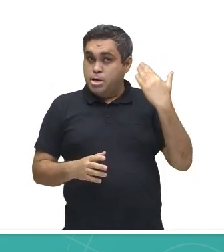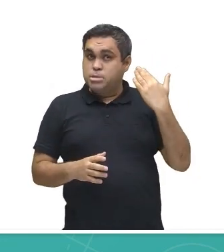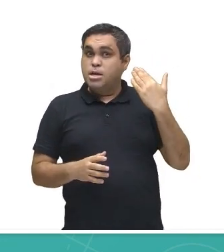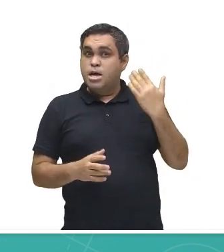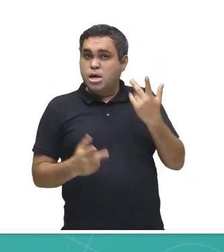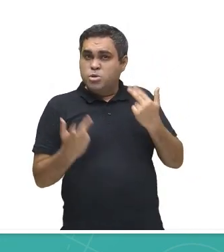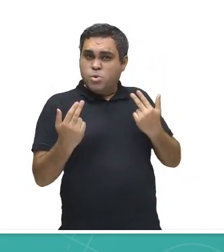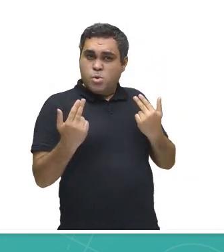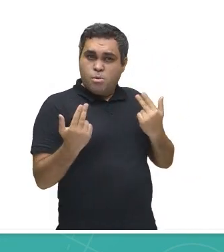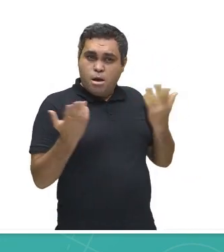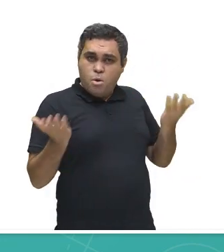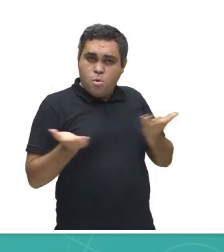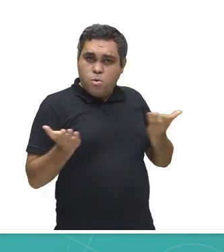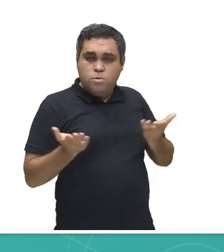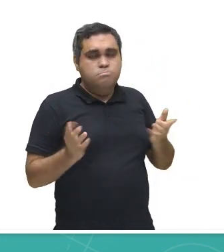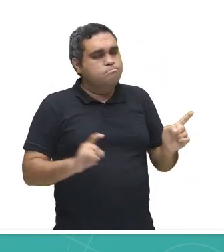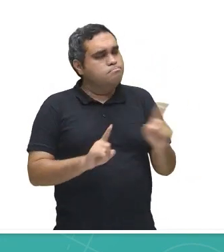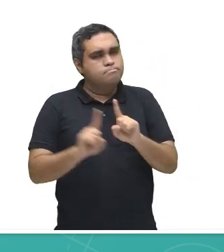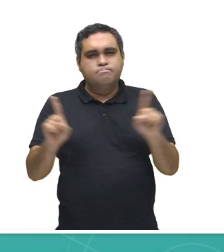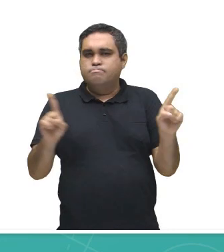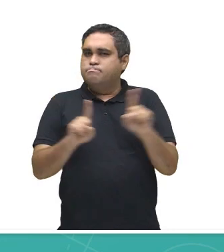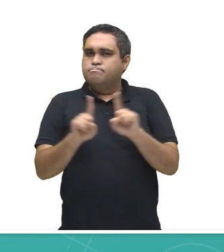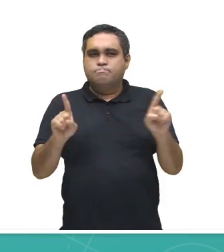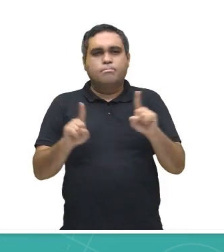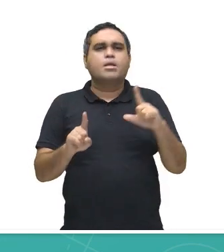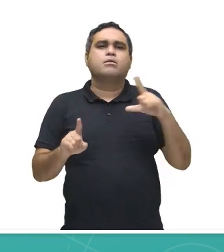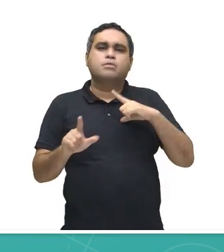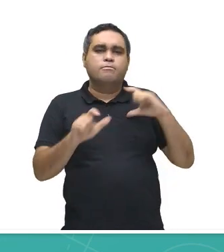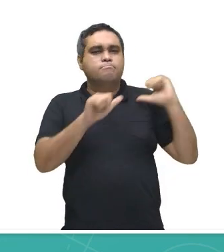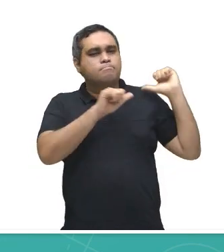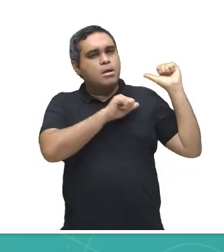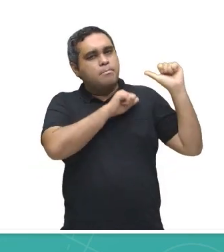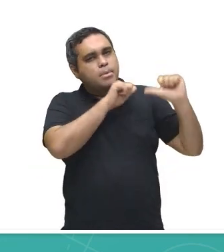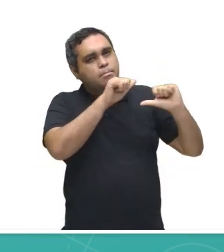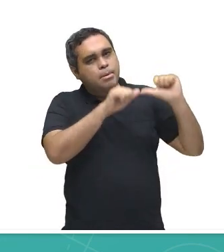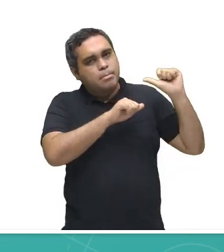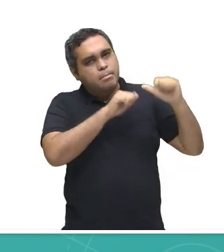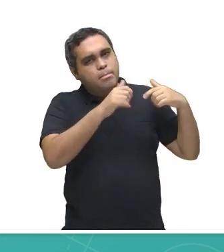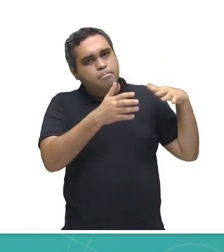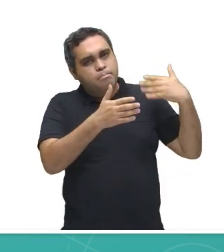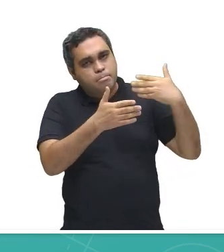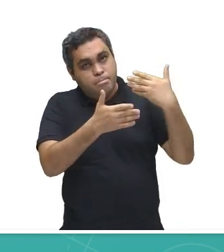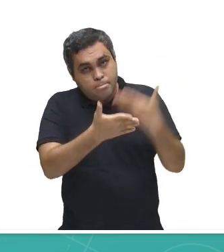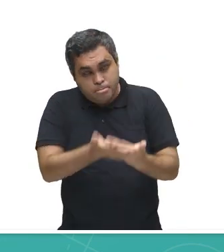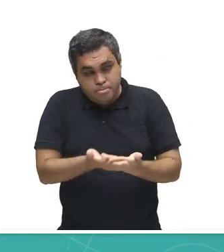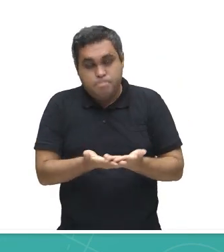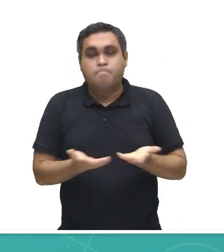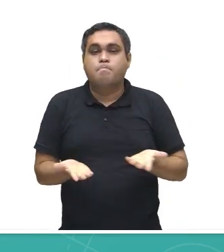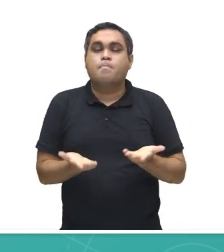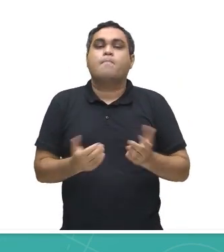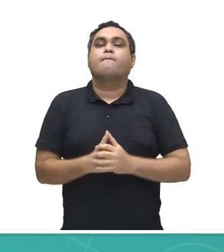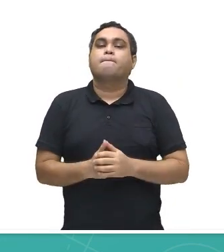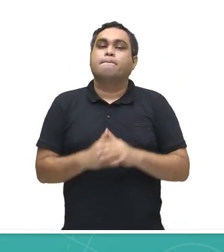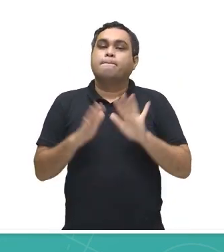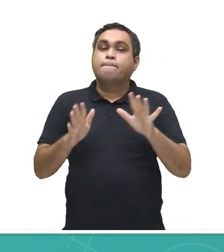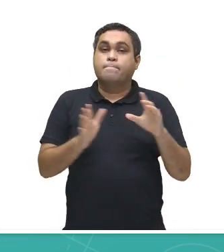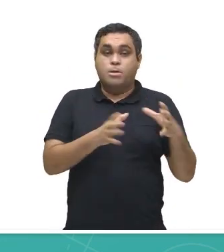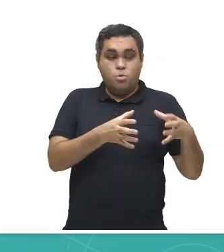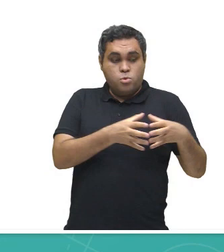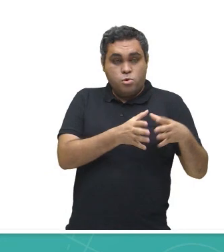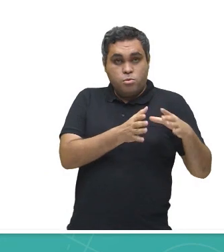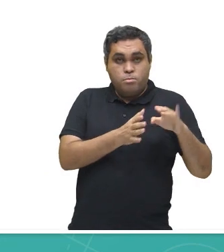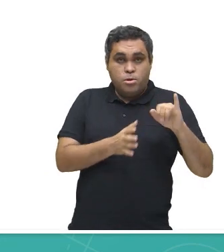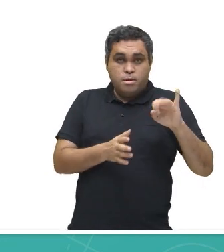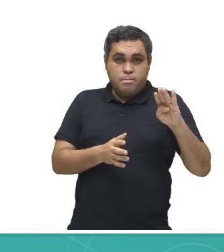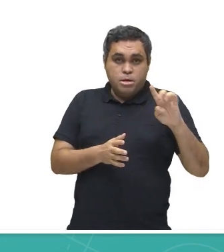gente observa hoje em dia, ocorreram várias mudanças, tá? Agora, quais foram os elementos que o IBGE acabou observando? A